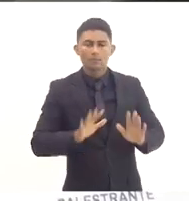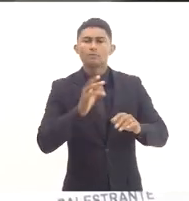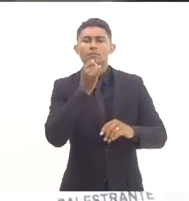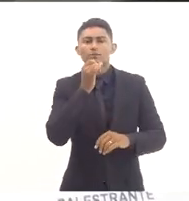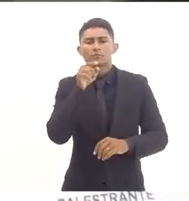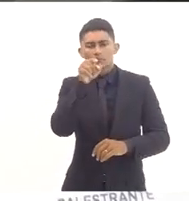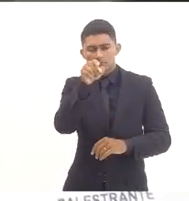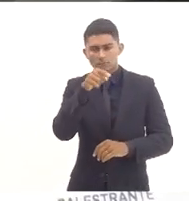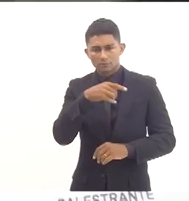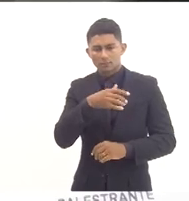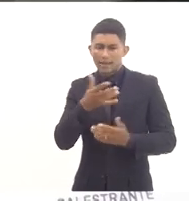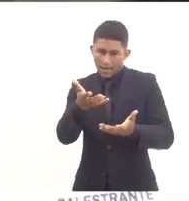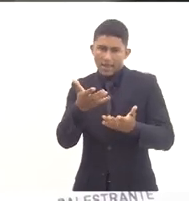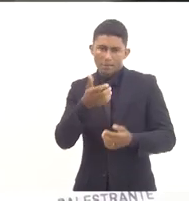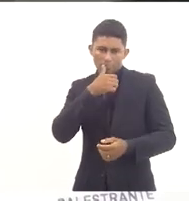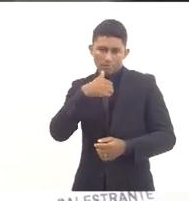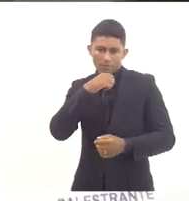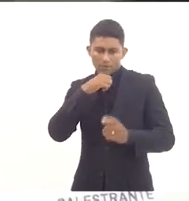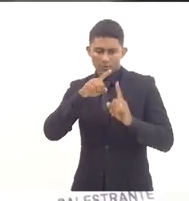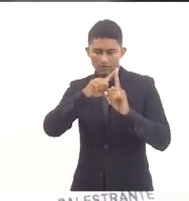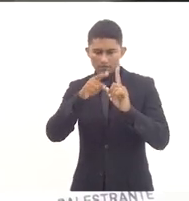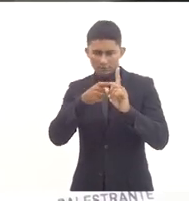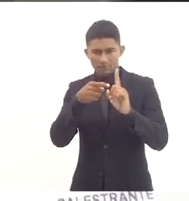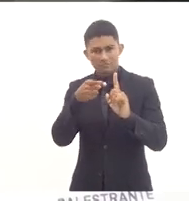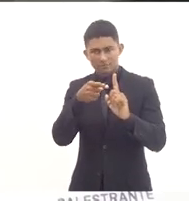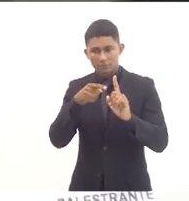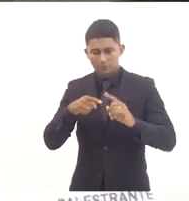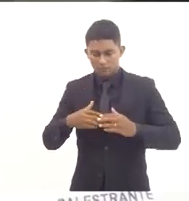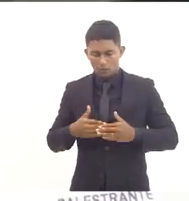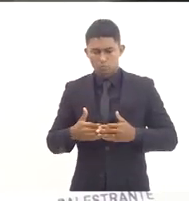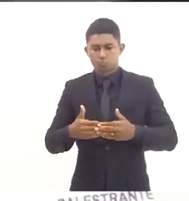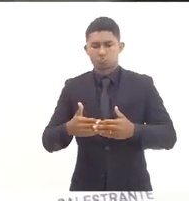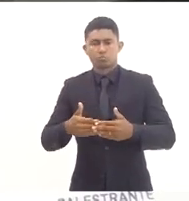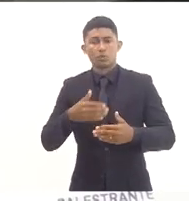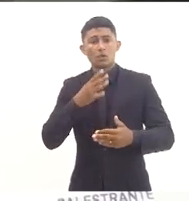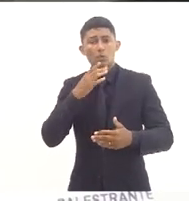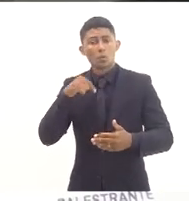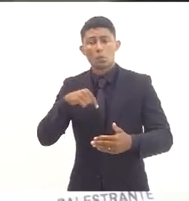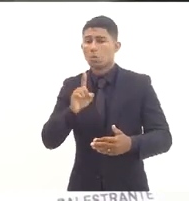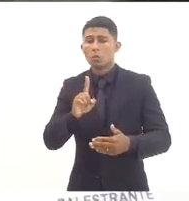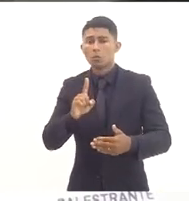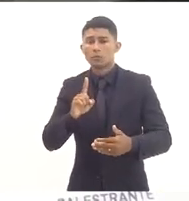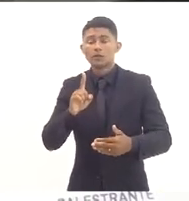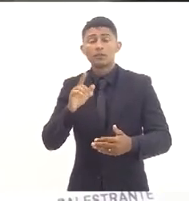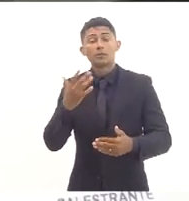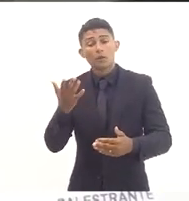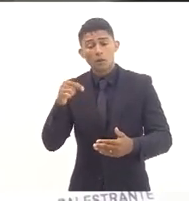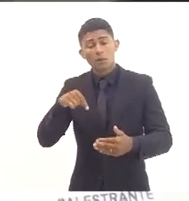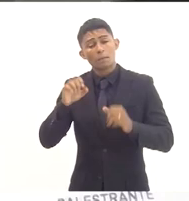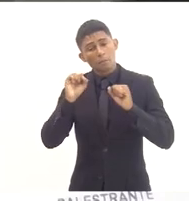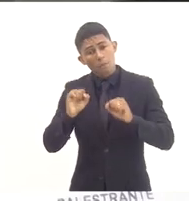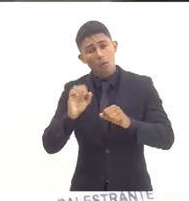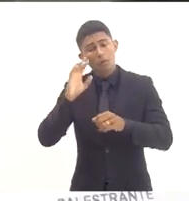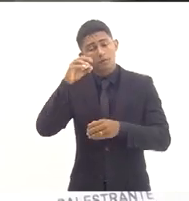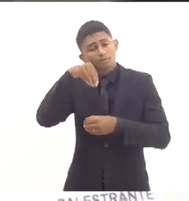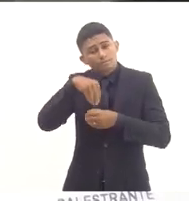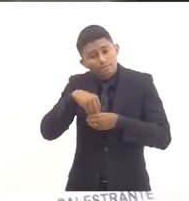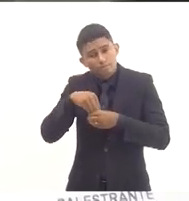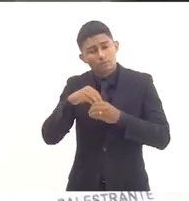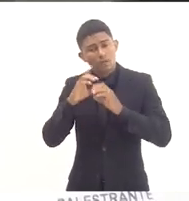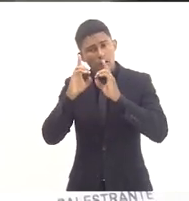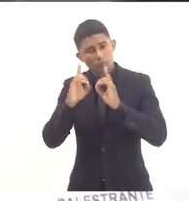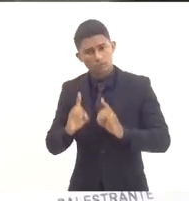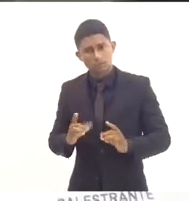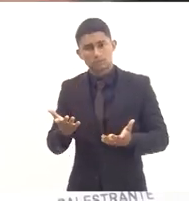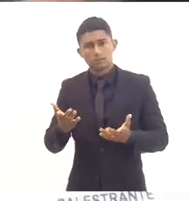pessoa você vai gerar uma pessoa que você ainda não conhece ele pode ter uma deficiência ele pode ter um gênio difícil ele pode ter um